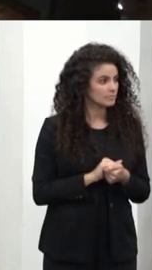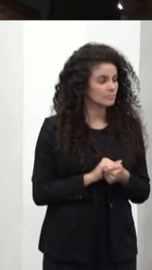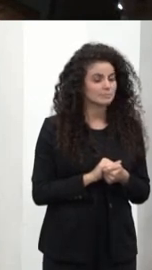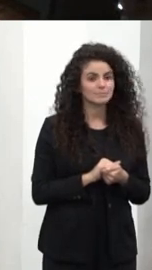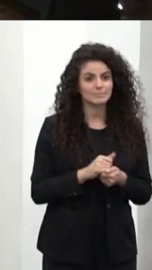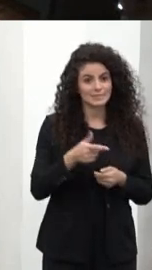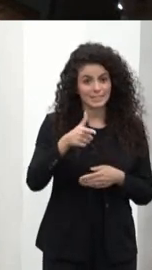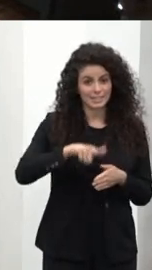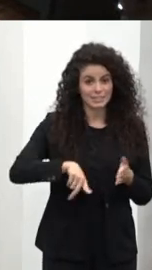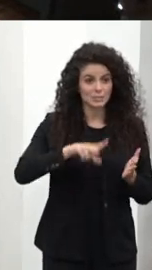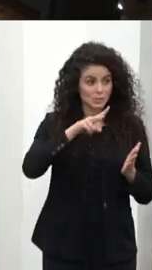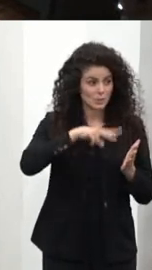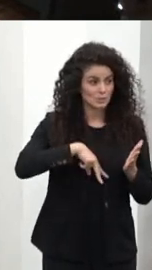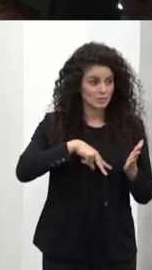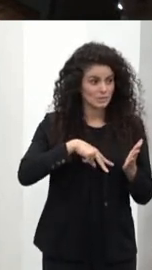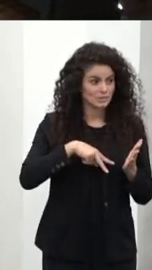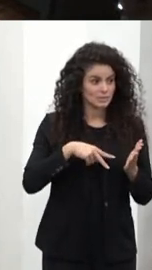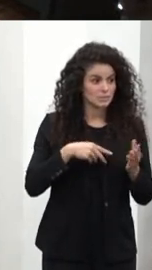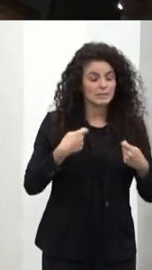isso